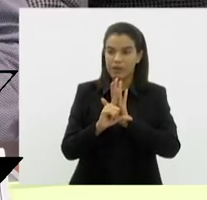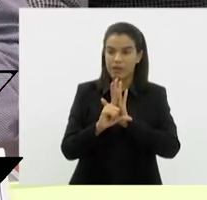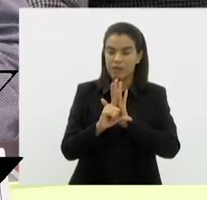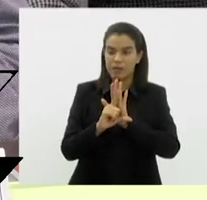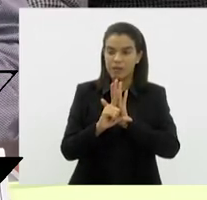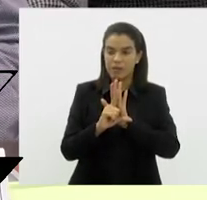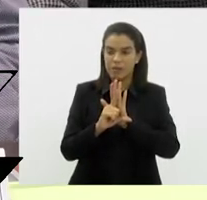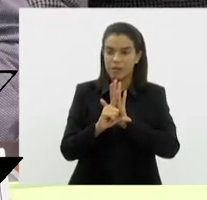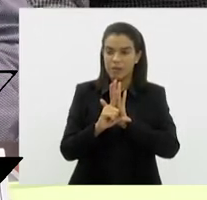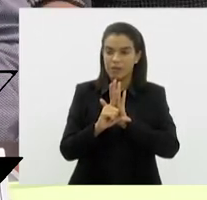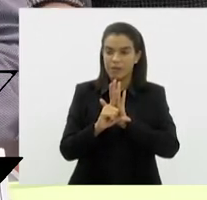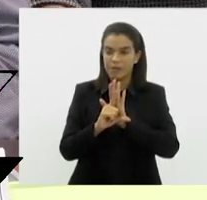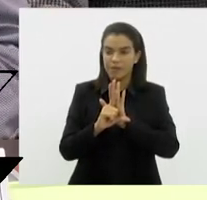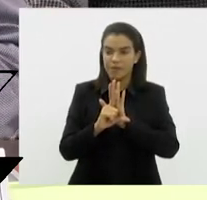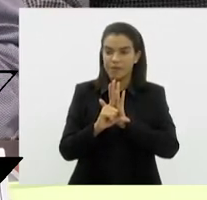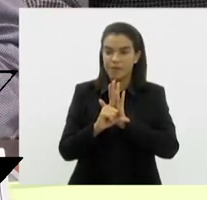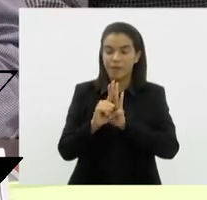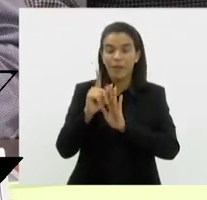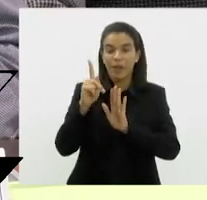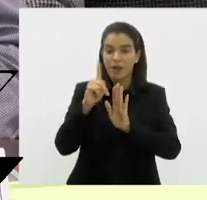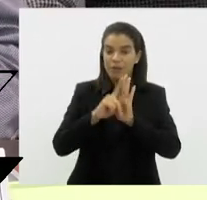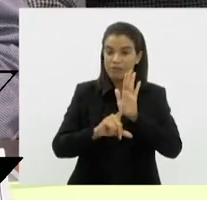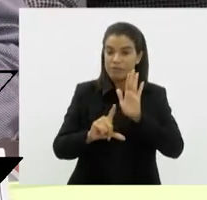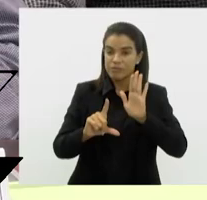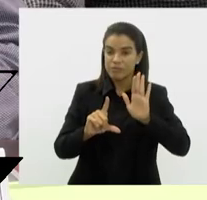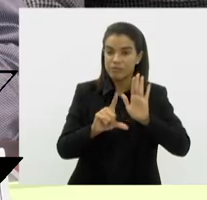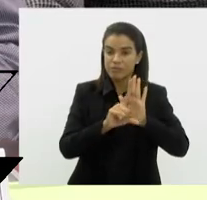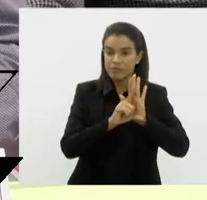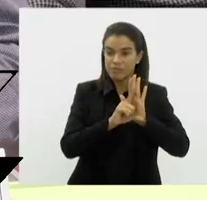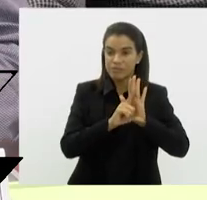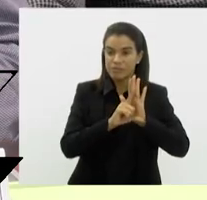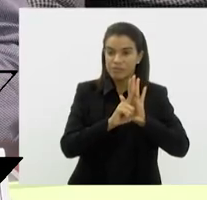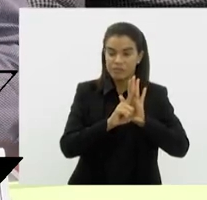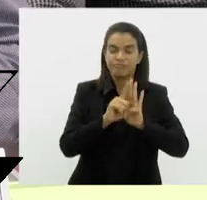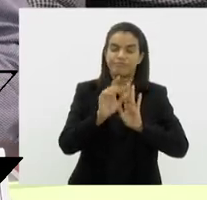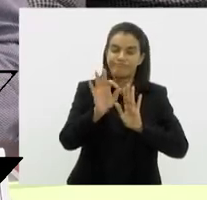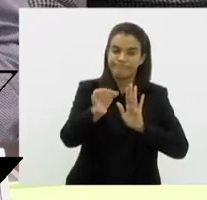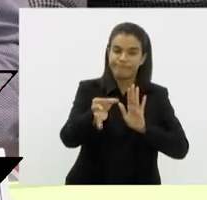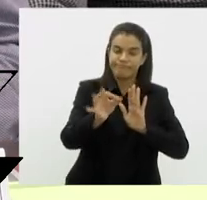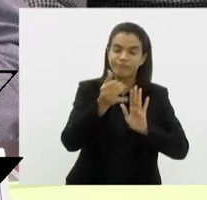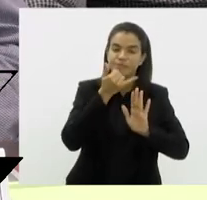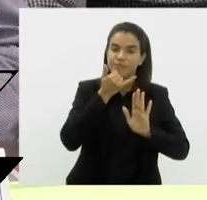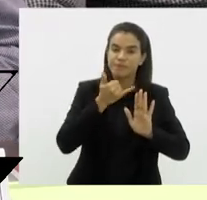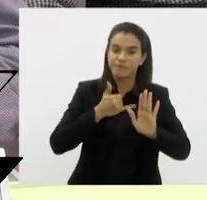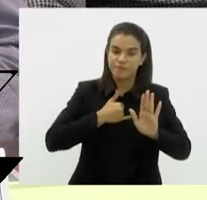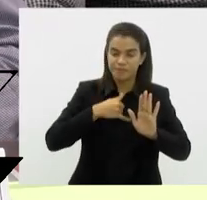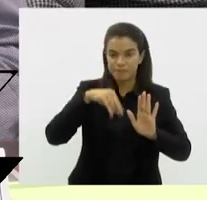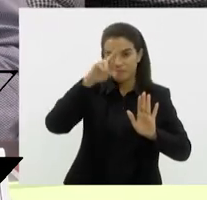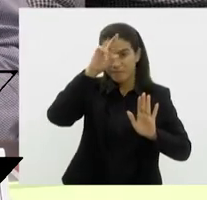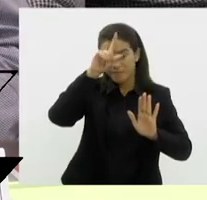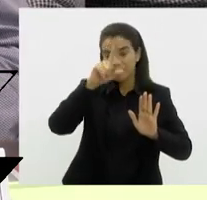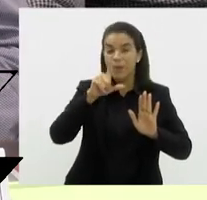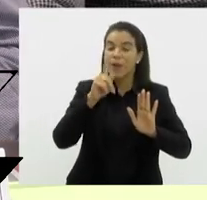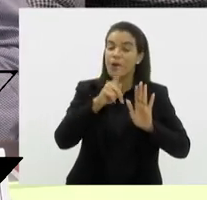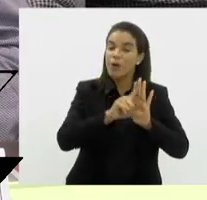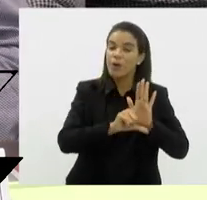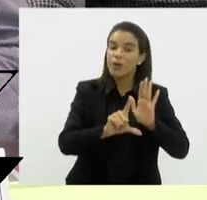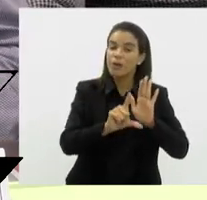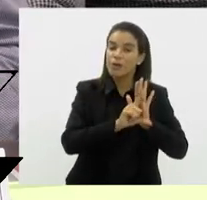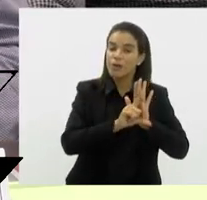Não. Não virou. Ela é um projeto... Não, então é isso. Eu me enganei. É o